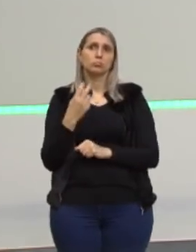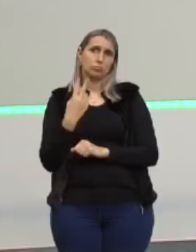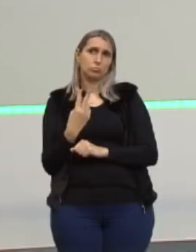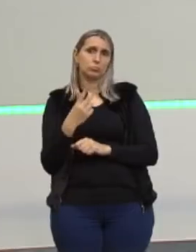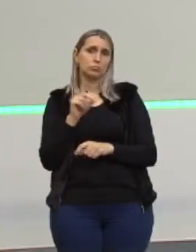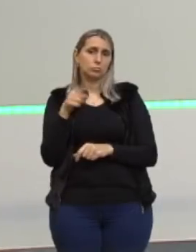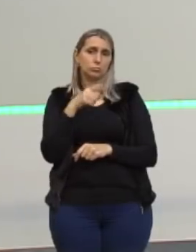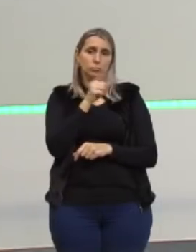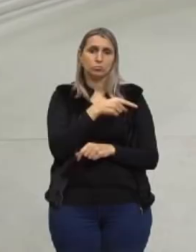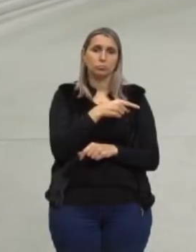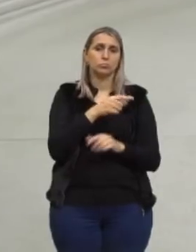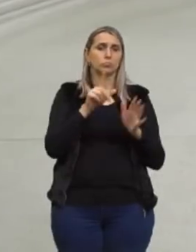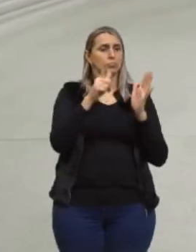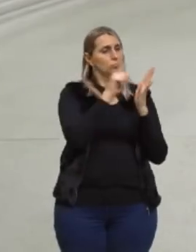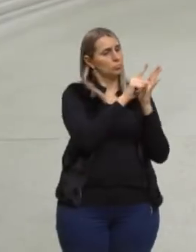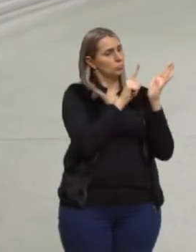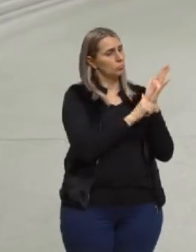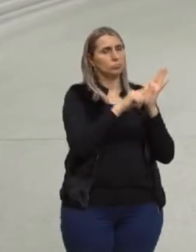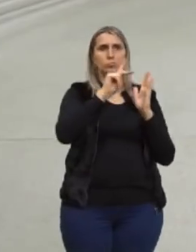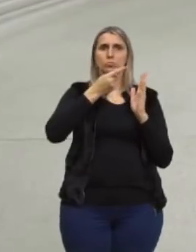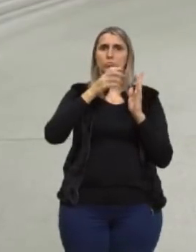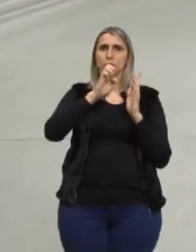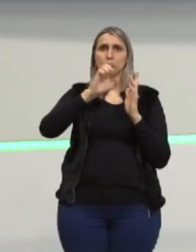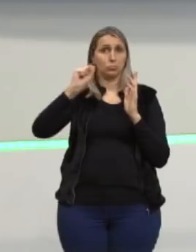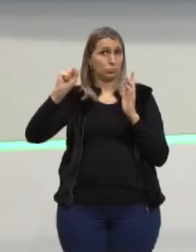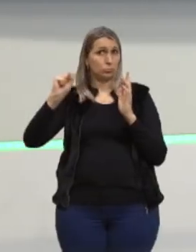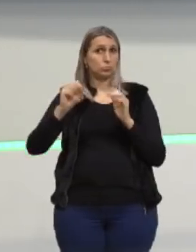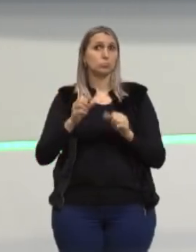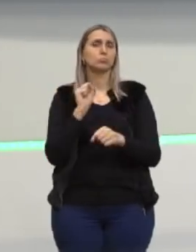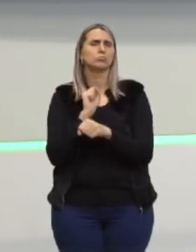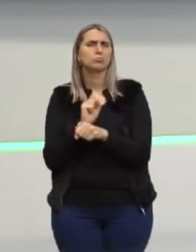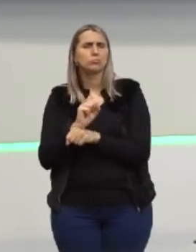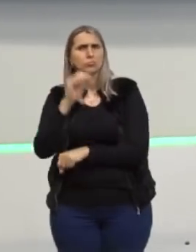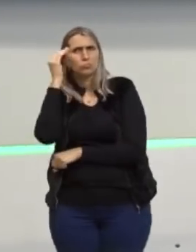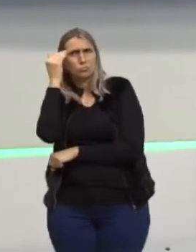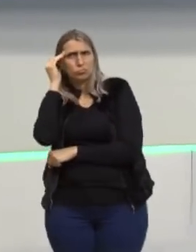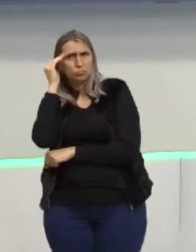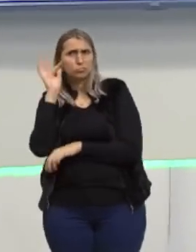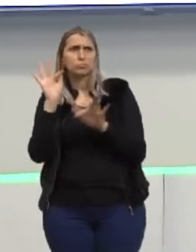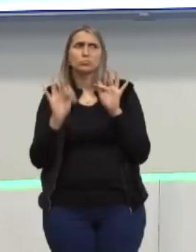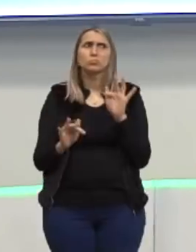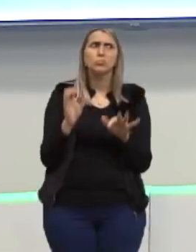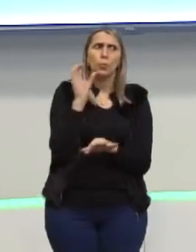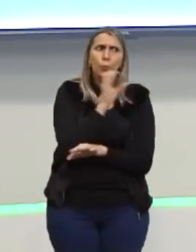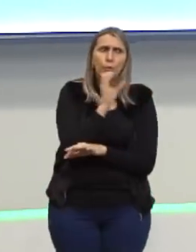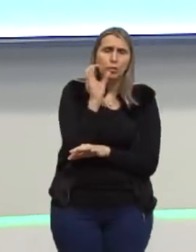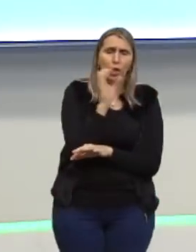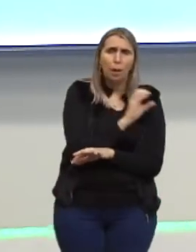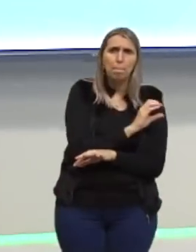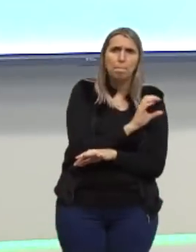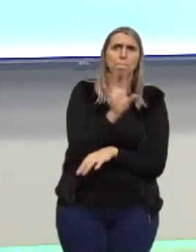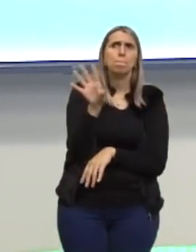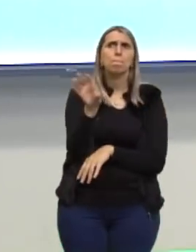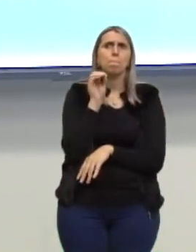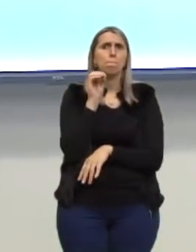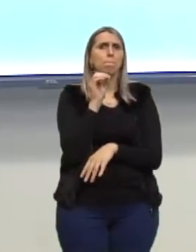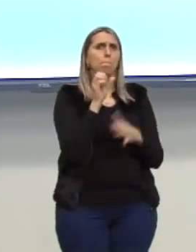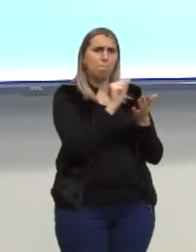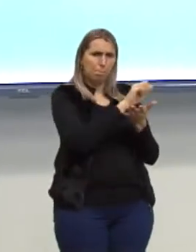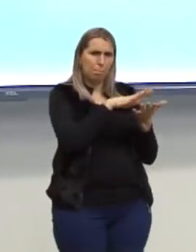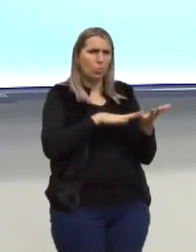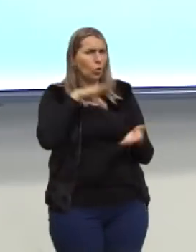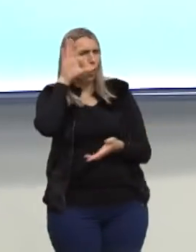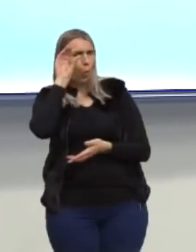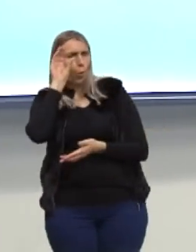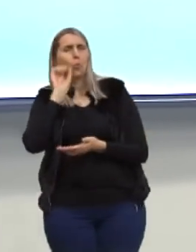essas duas e vocês vão ter a lei de resto tranquilo pessoal espero que tenha entendido agora no finalzinho foi mais rápido peguem isso daqui